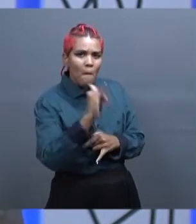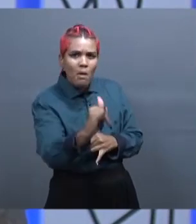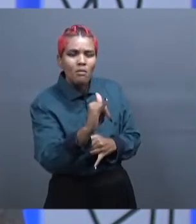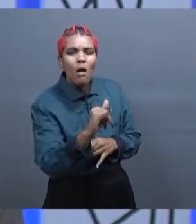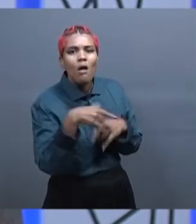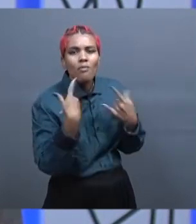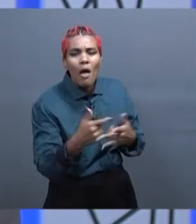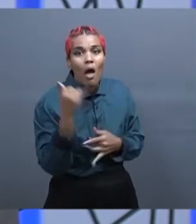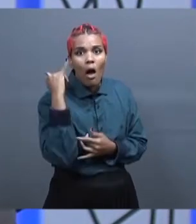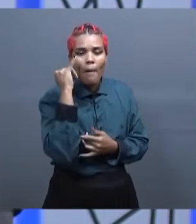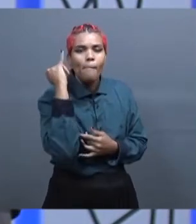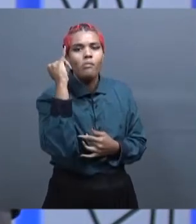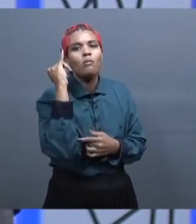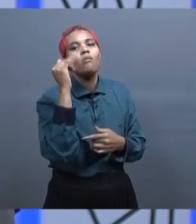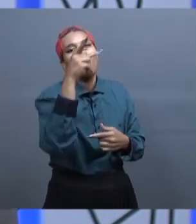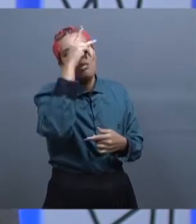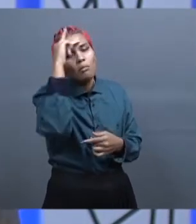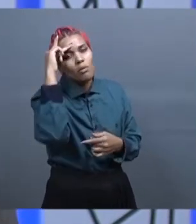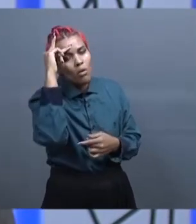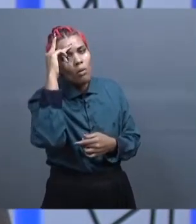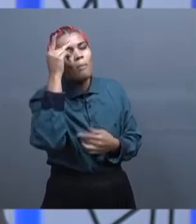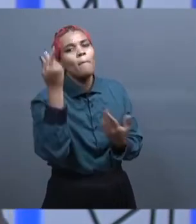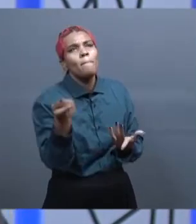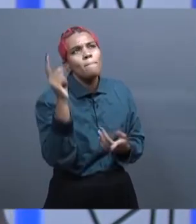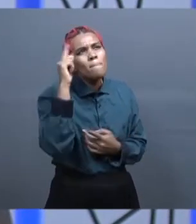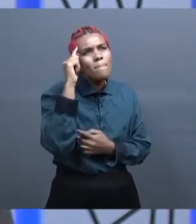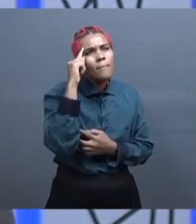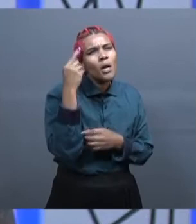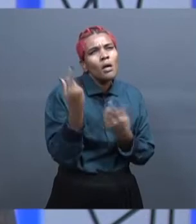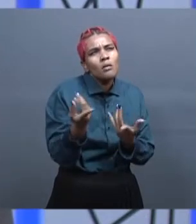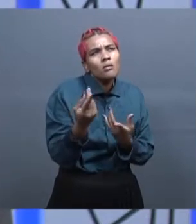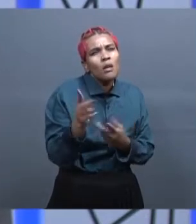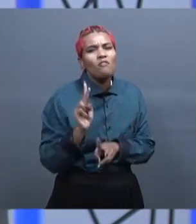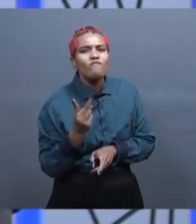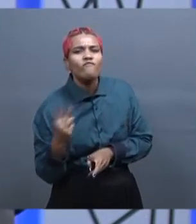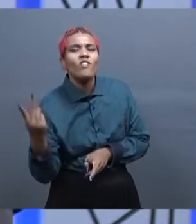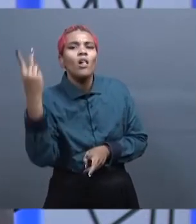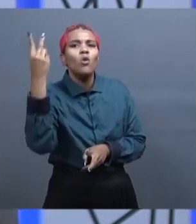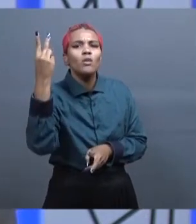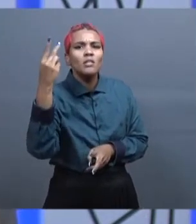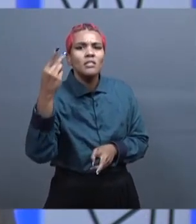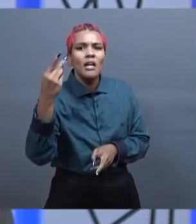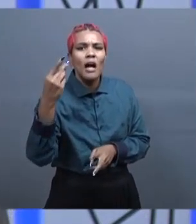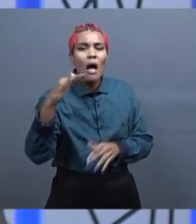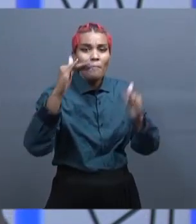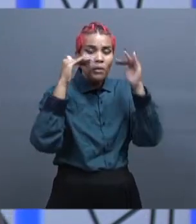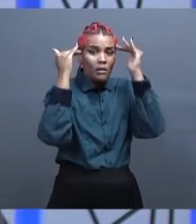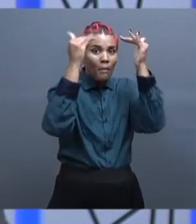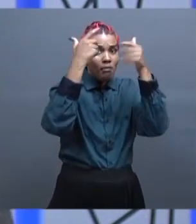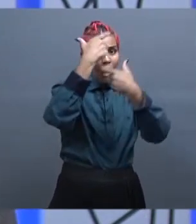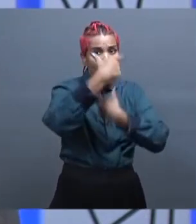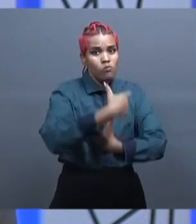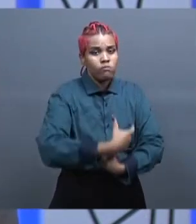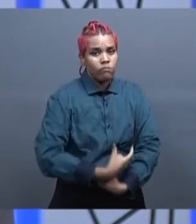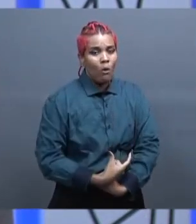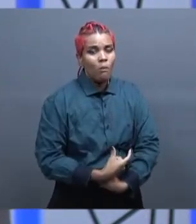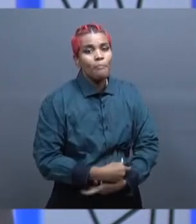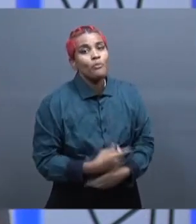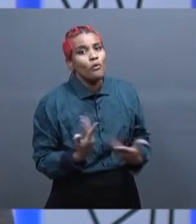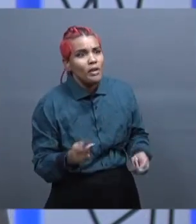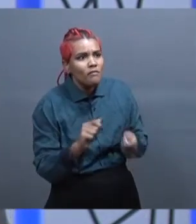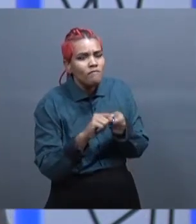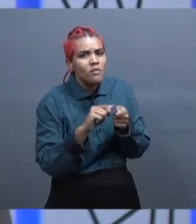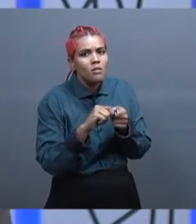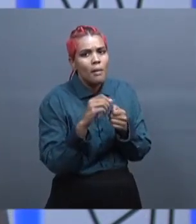é muito importante que as pessoas pensem em se valorizar respeitar o próprio corpo néné e fazer bem feito